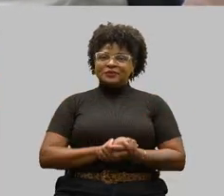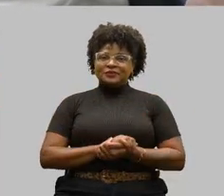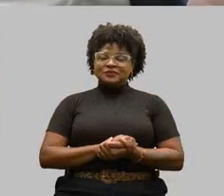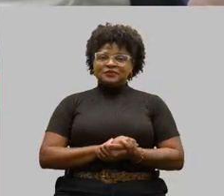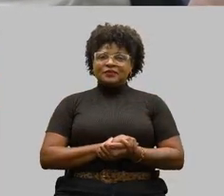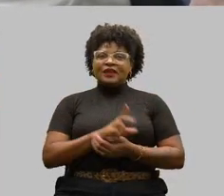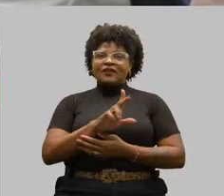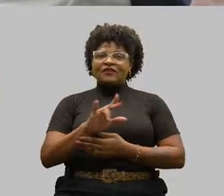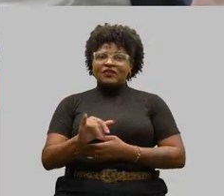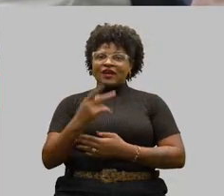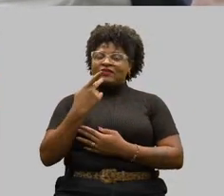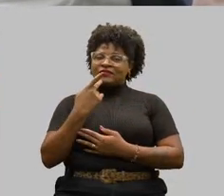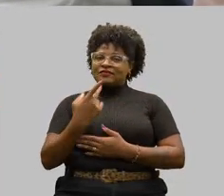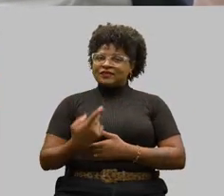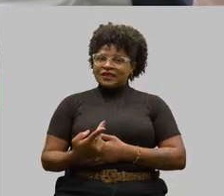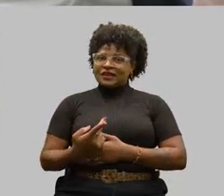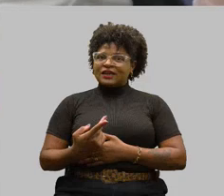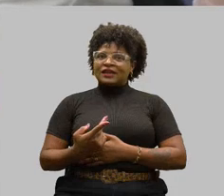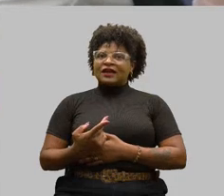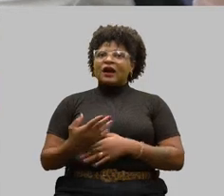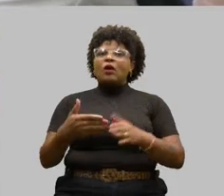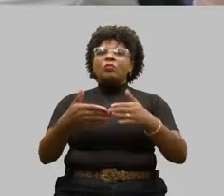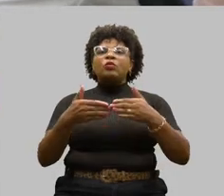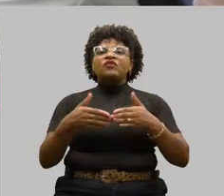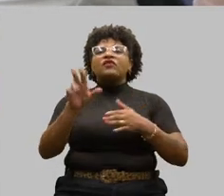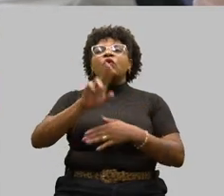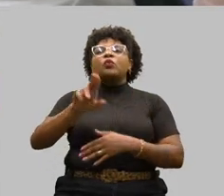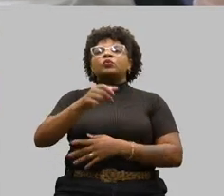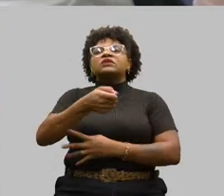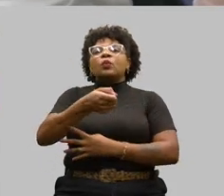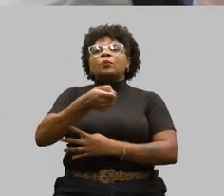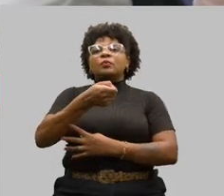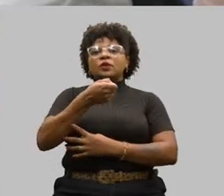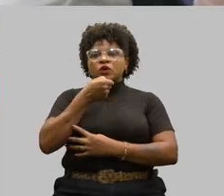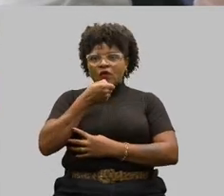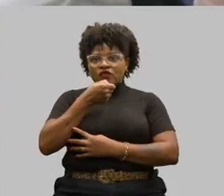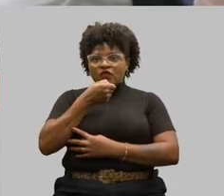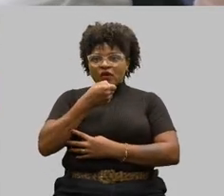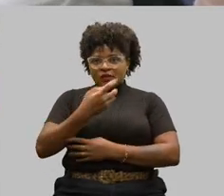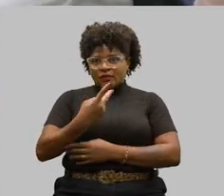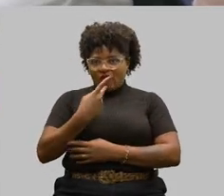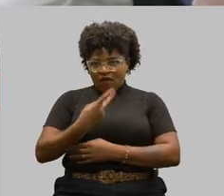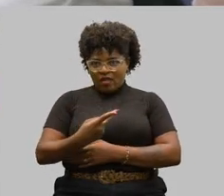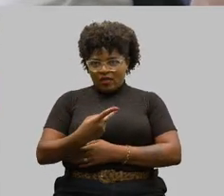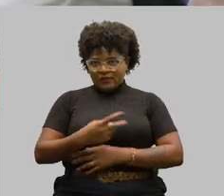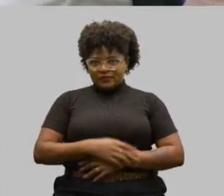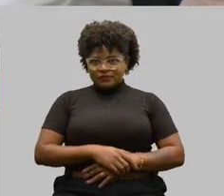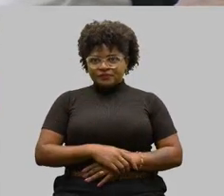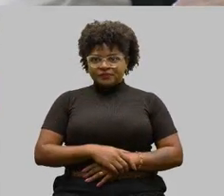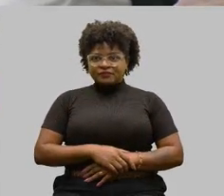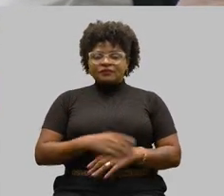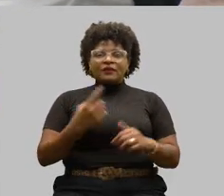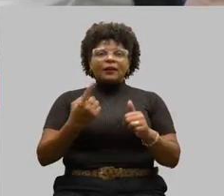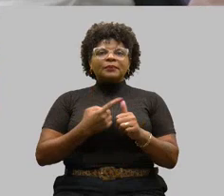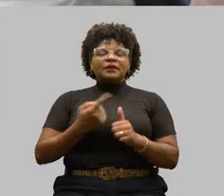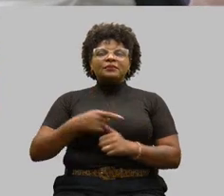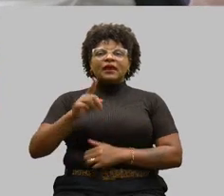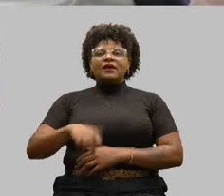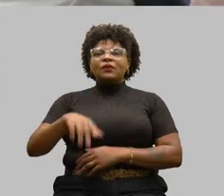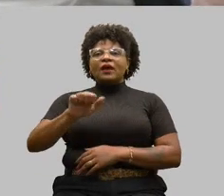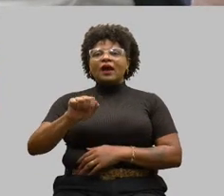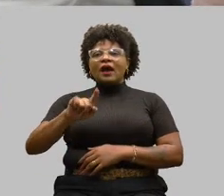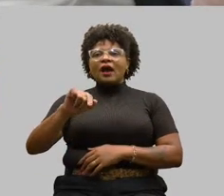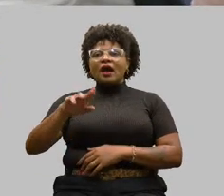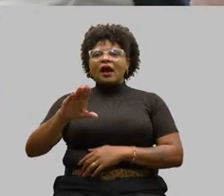expressar e Gostaria que todos usasse o microfone para sua fala então primeira Aline de Castro